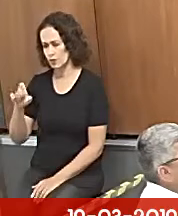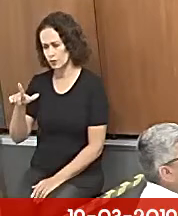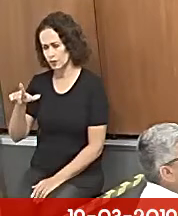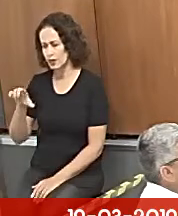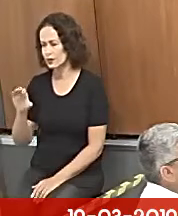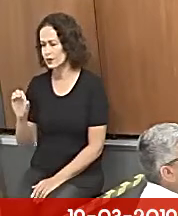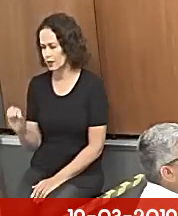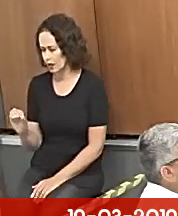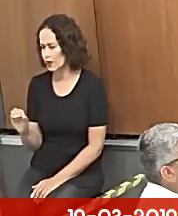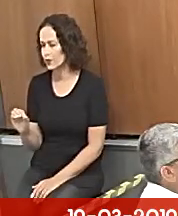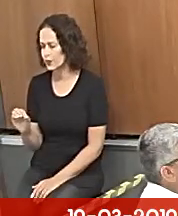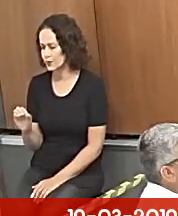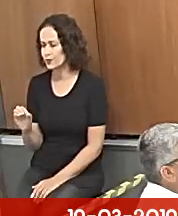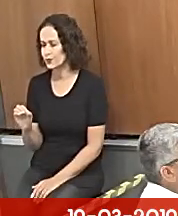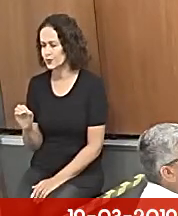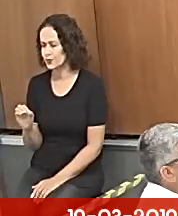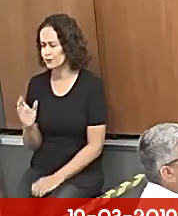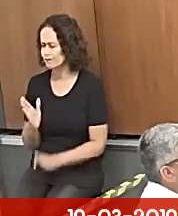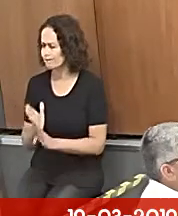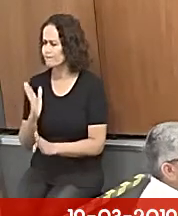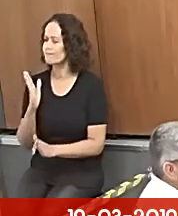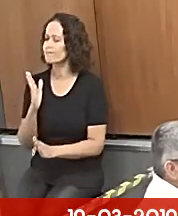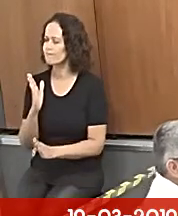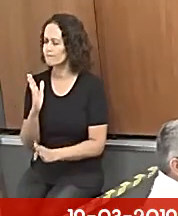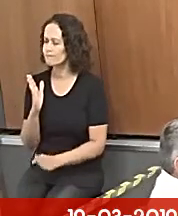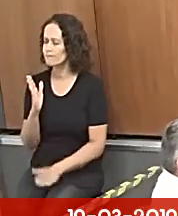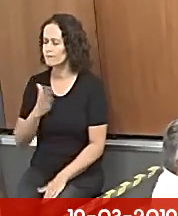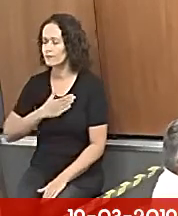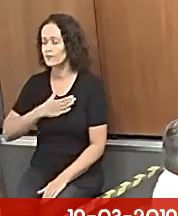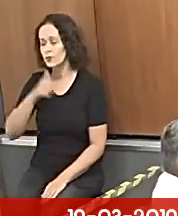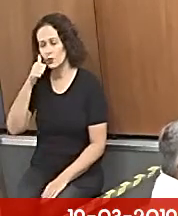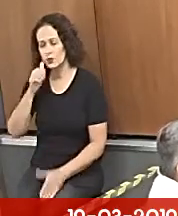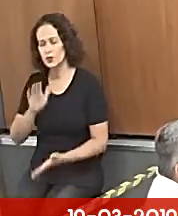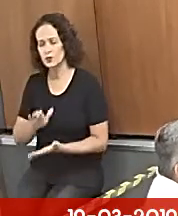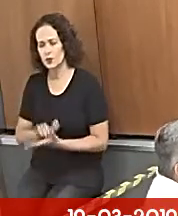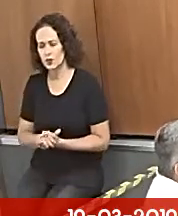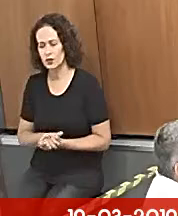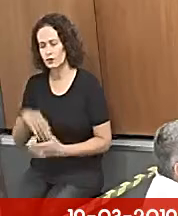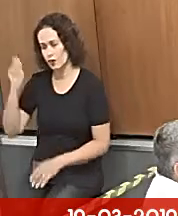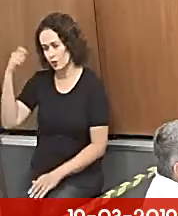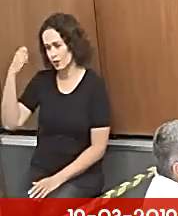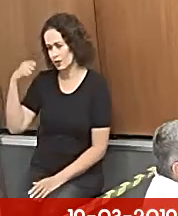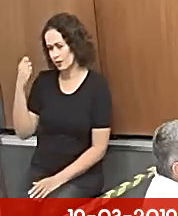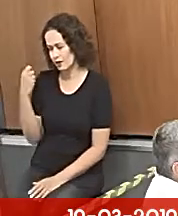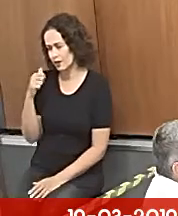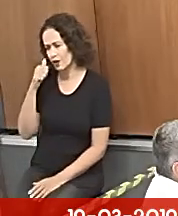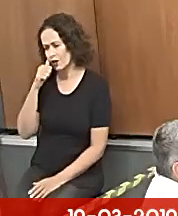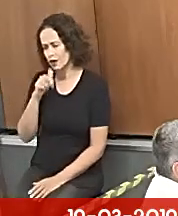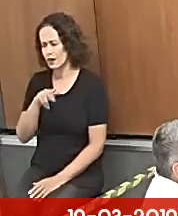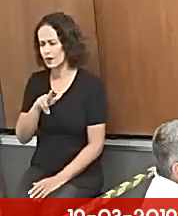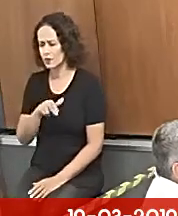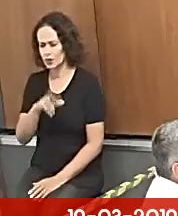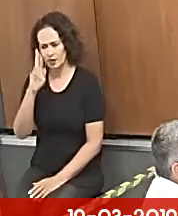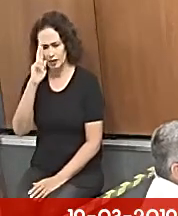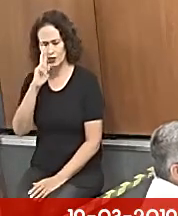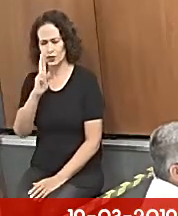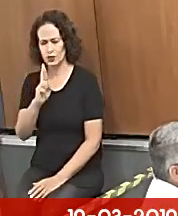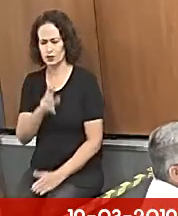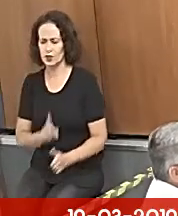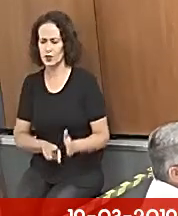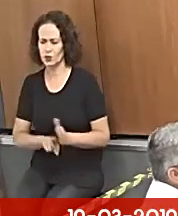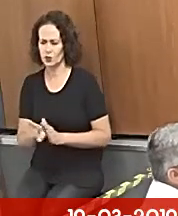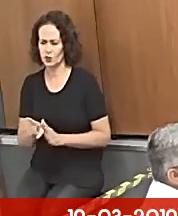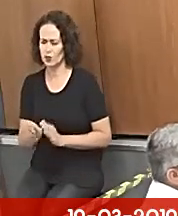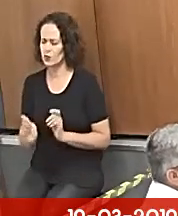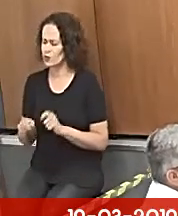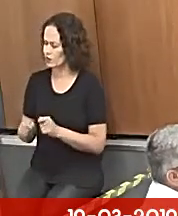outra coincidência a esposa vai num salão ea irmã da dona do salão pediu se eu poderia receber